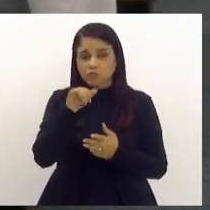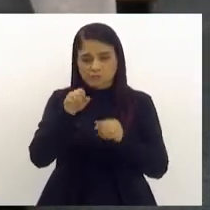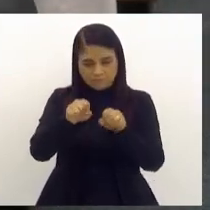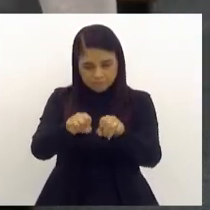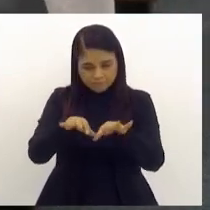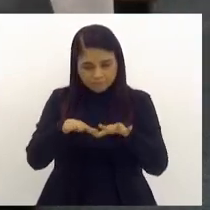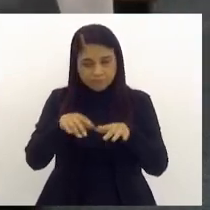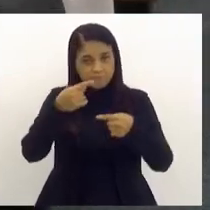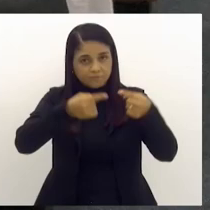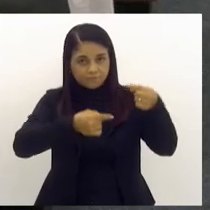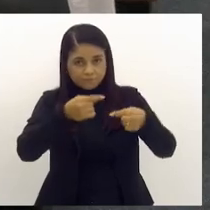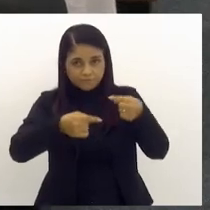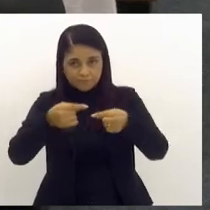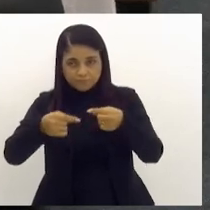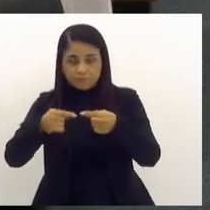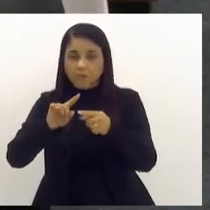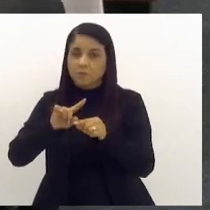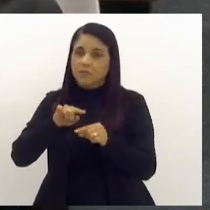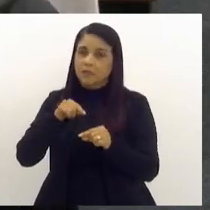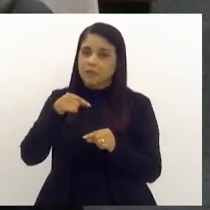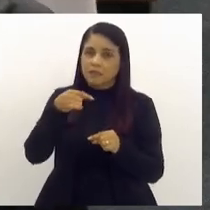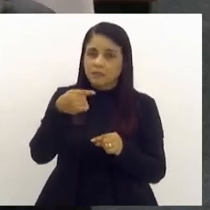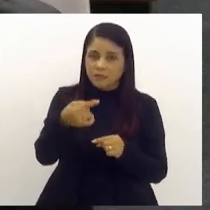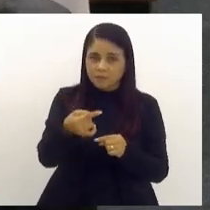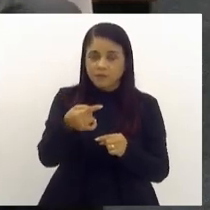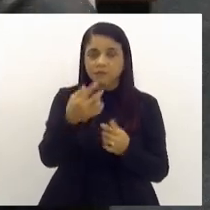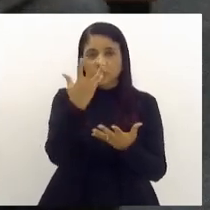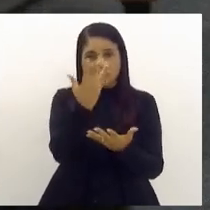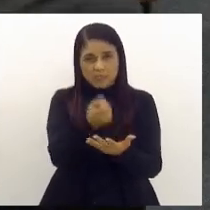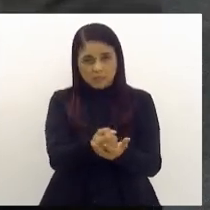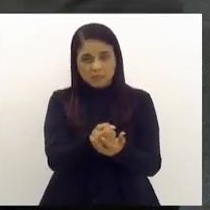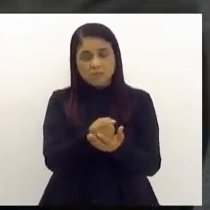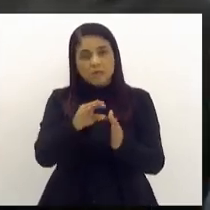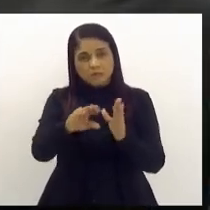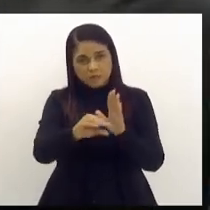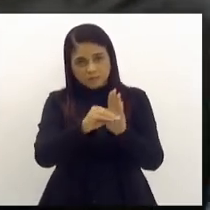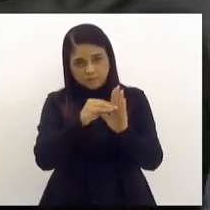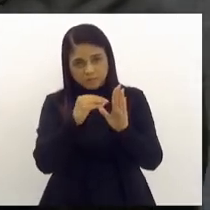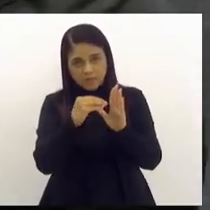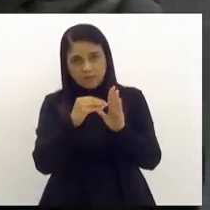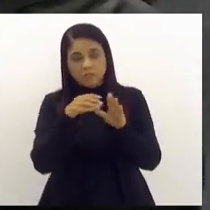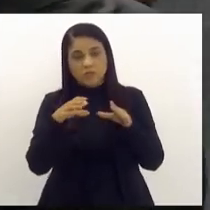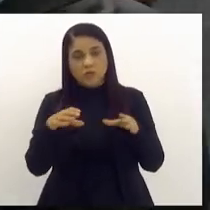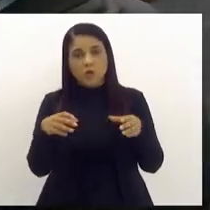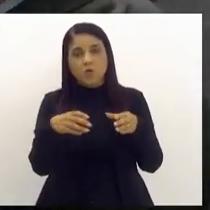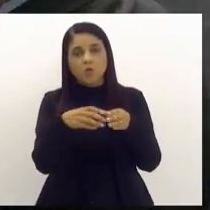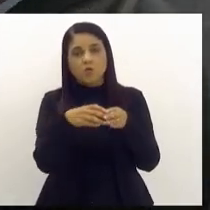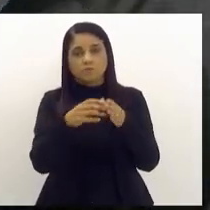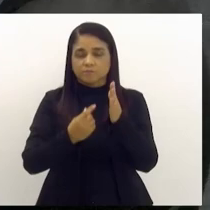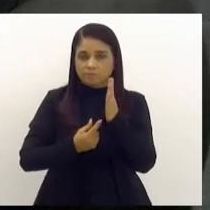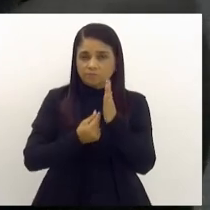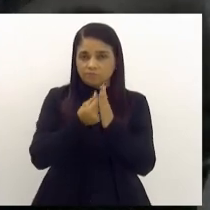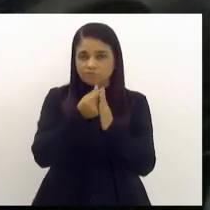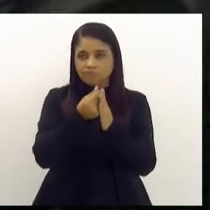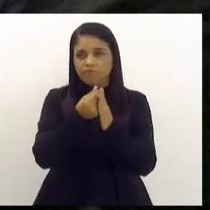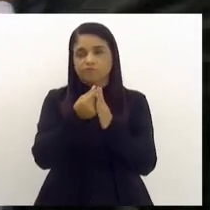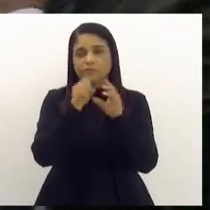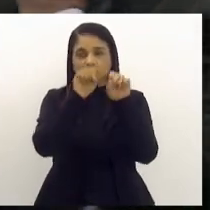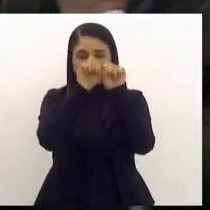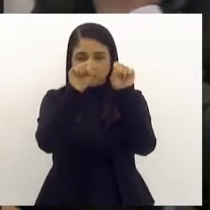para discutir, para depois receber as emendas na Comissão de Orçamento, no